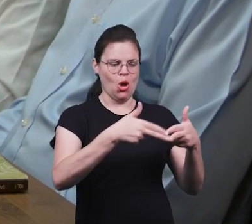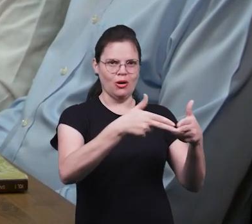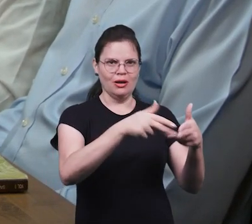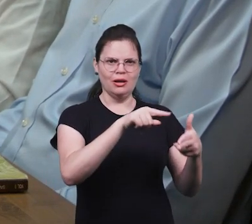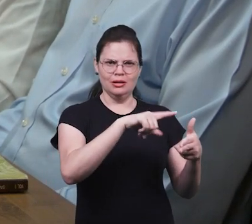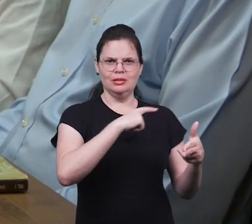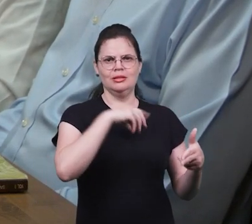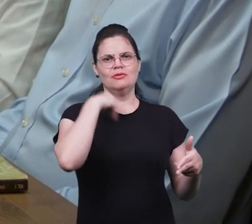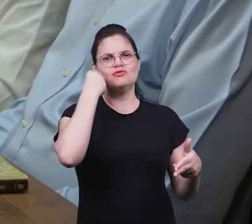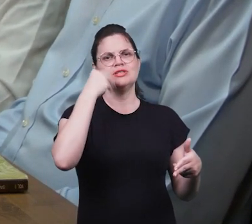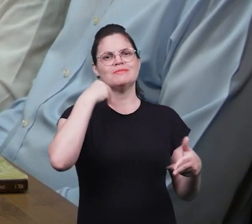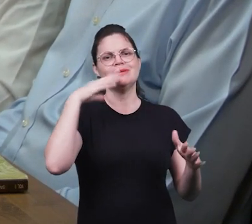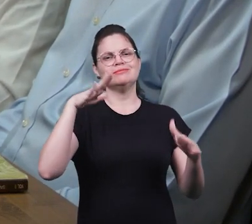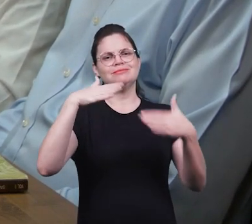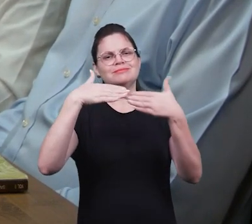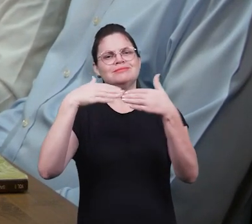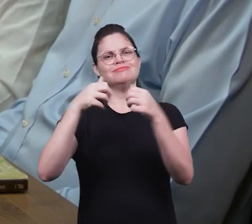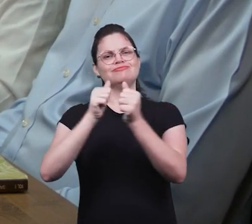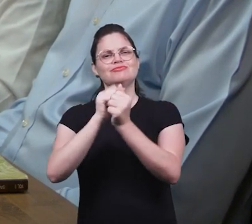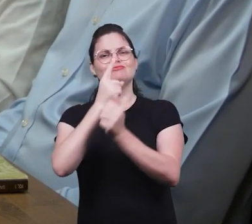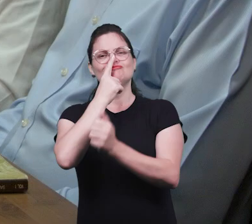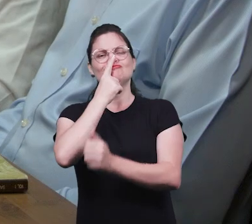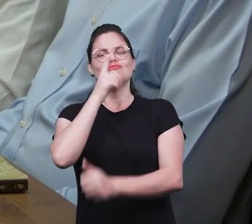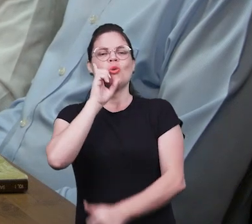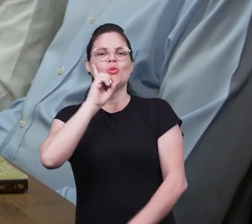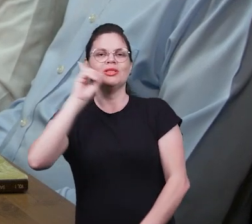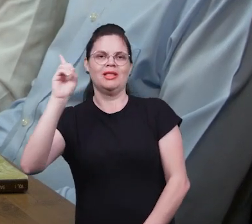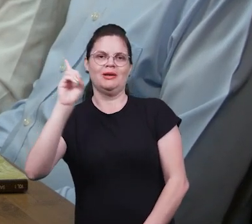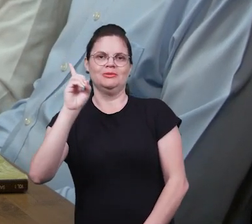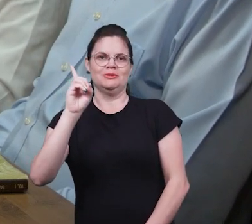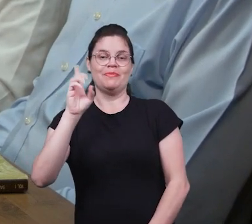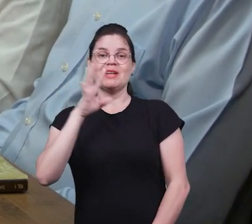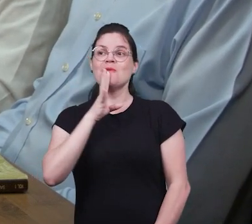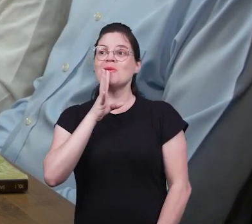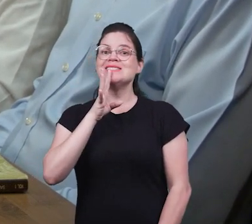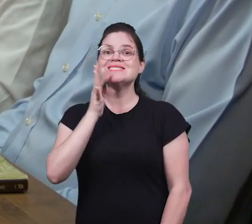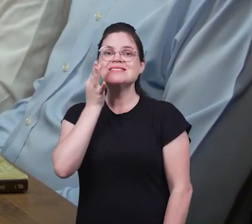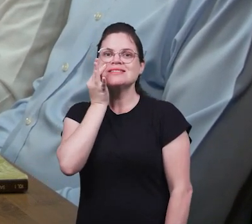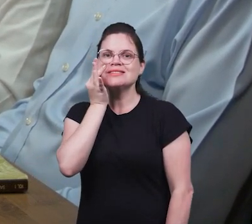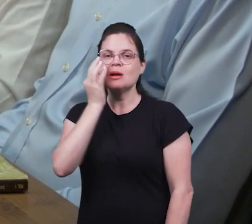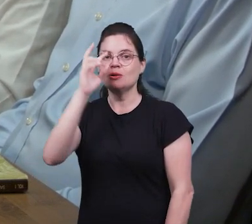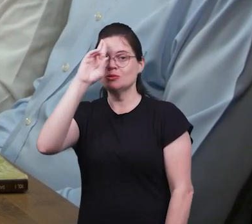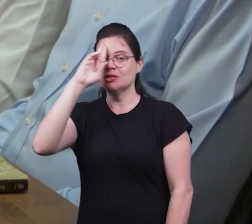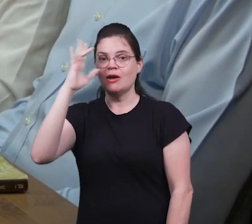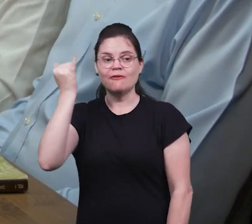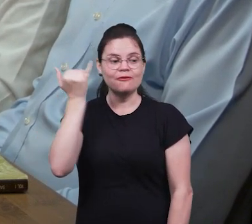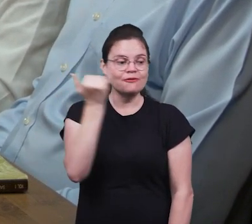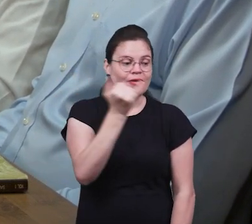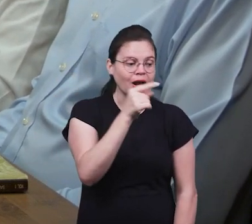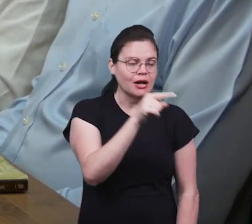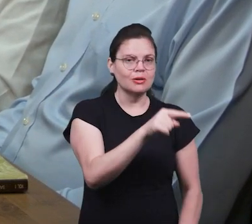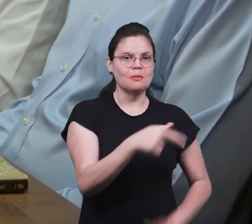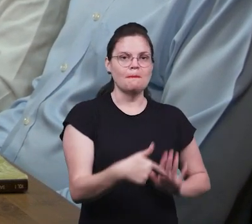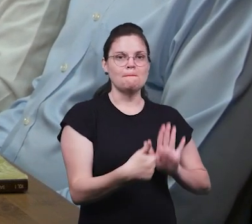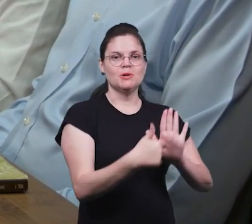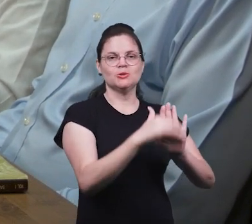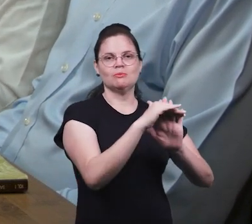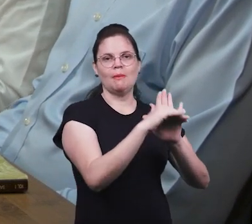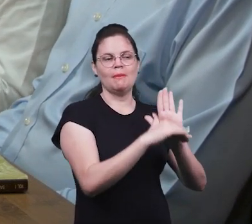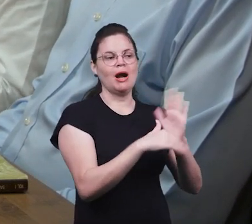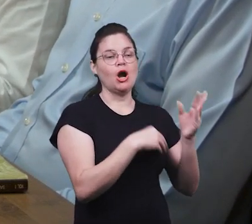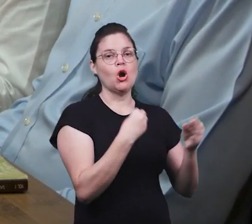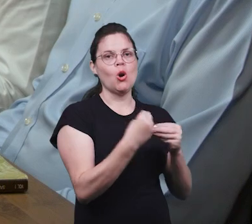Noé conhecia a Deus. Não é querer eu te conhecer de ouvir falar, não. O Senhor falou comigo, o Senhor mostrou. O homem